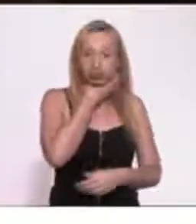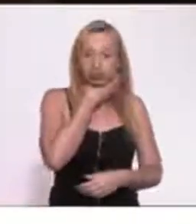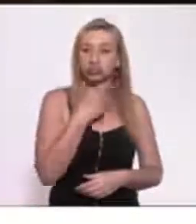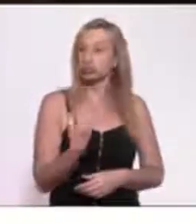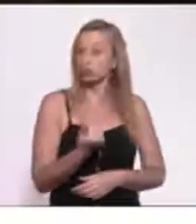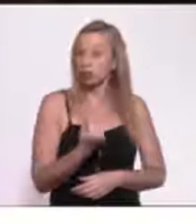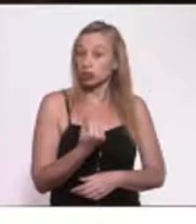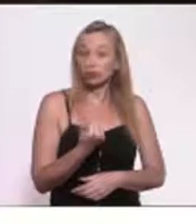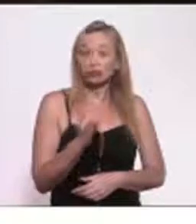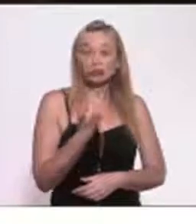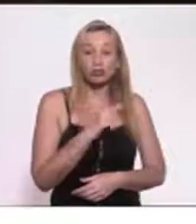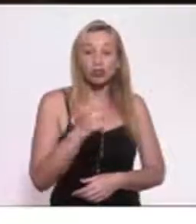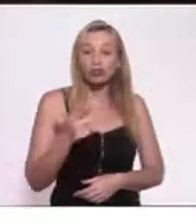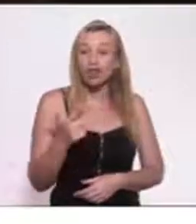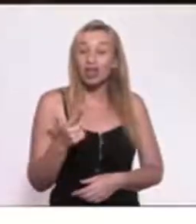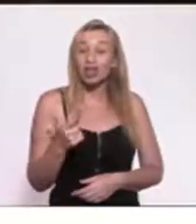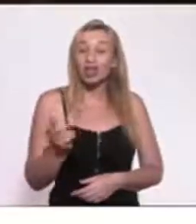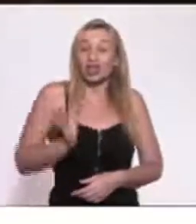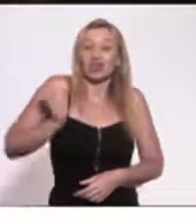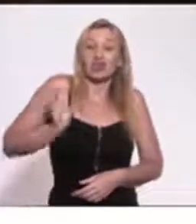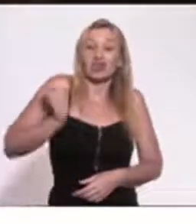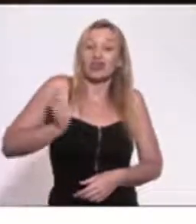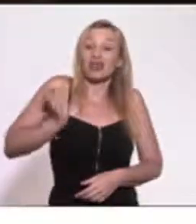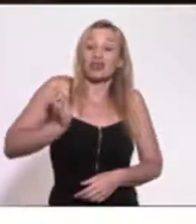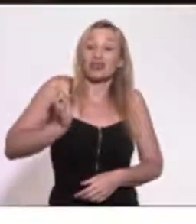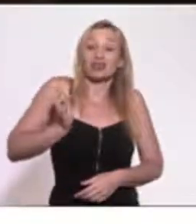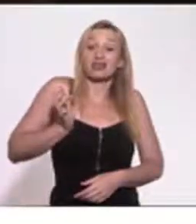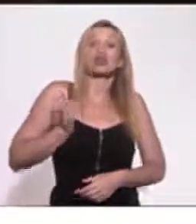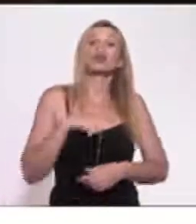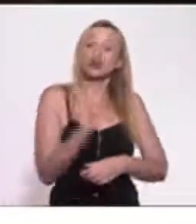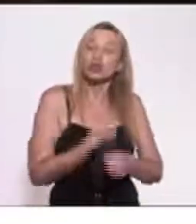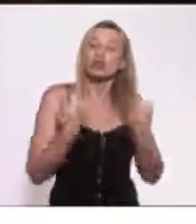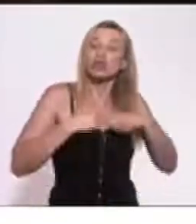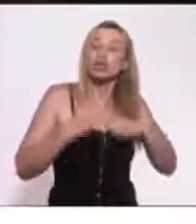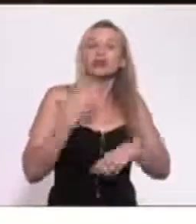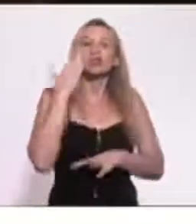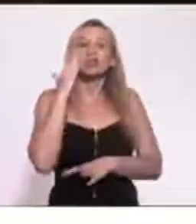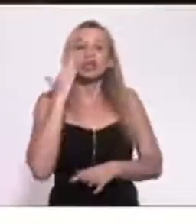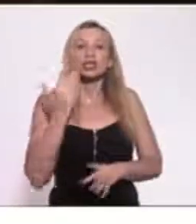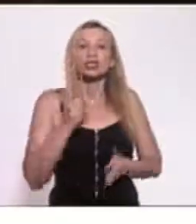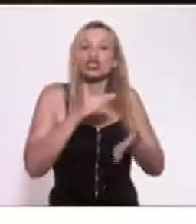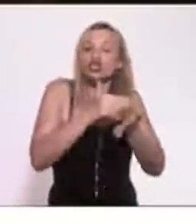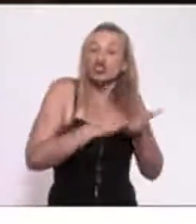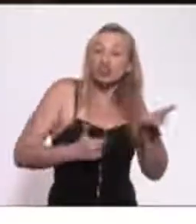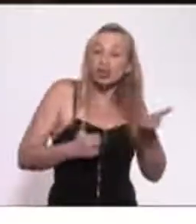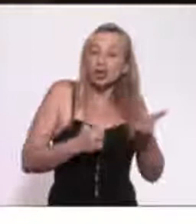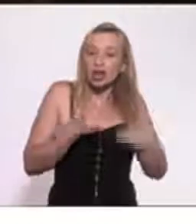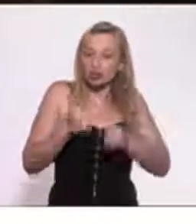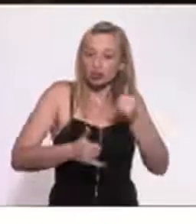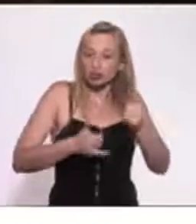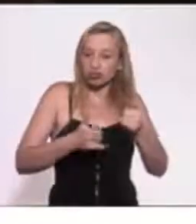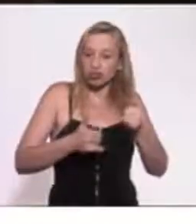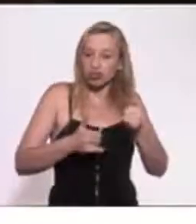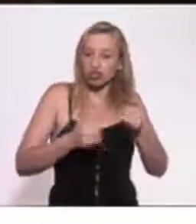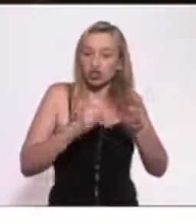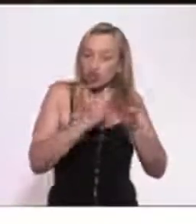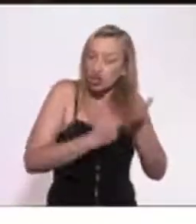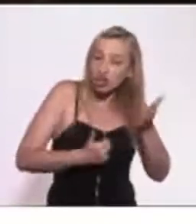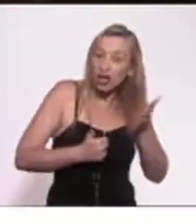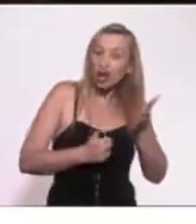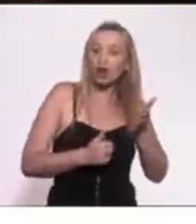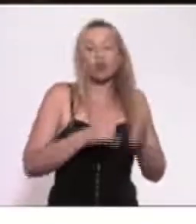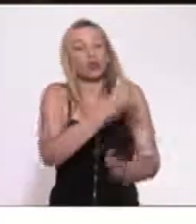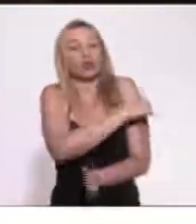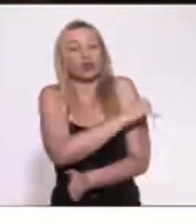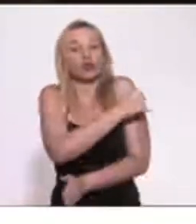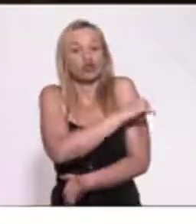crise não tem luxo, em crise não tem soberba. Nós precisamos entender e tirar o salto alto do Rio de Janeiro. Porque o Rio de Janeiro tem